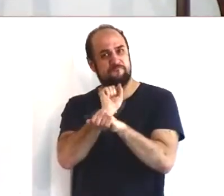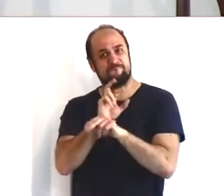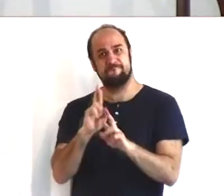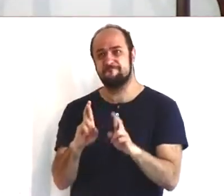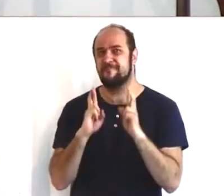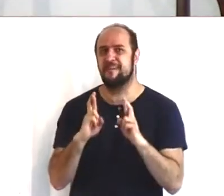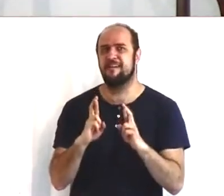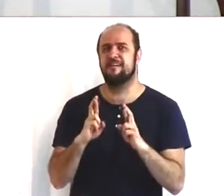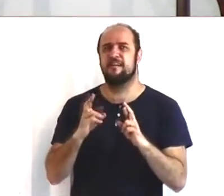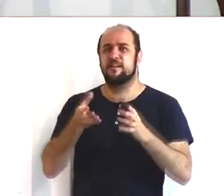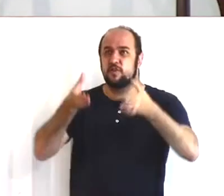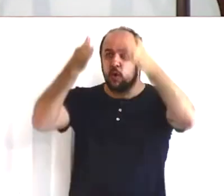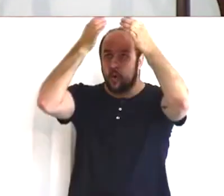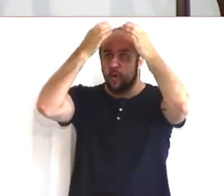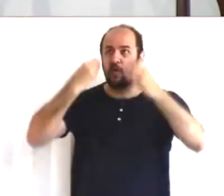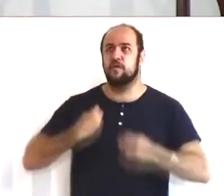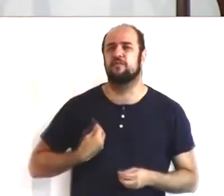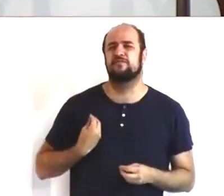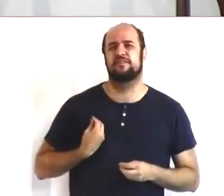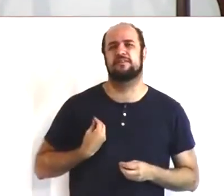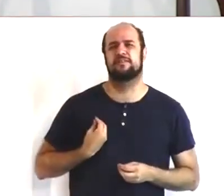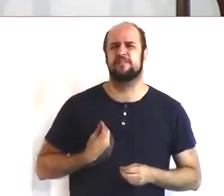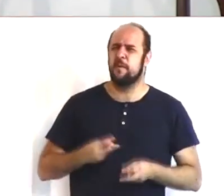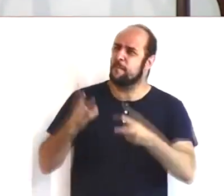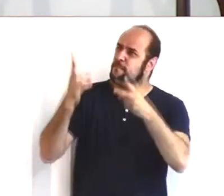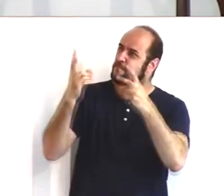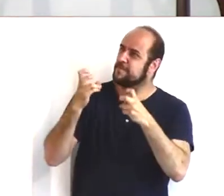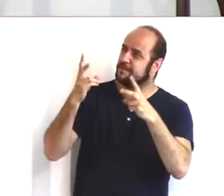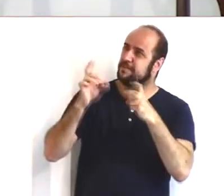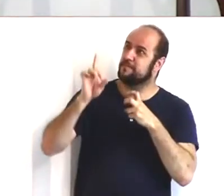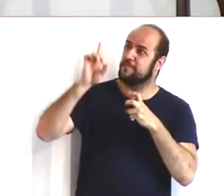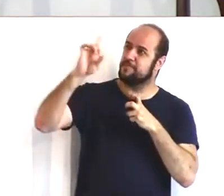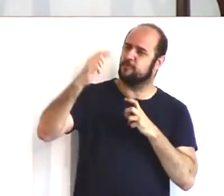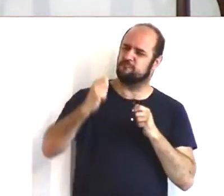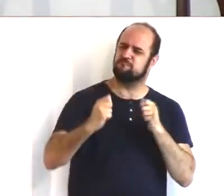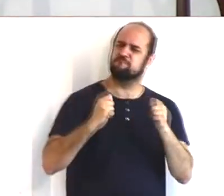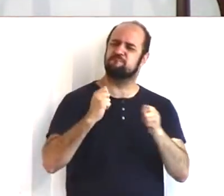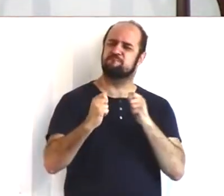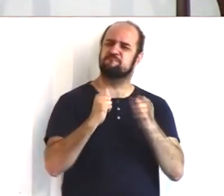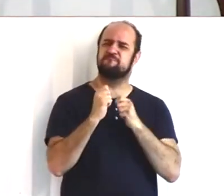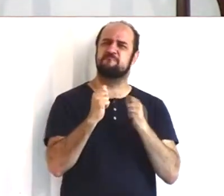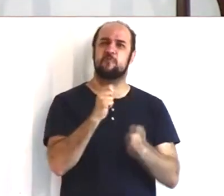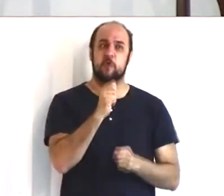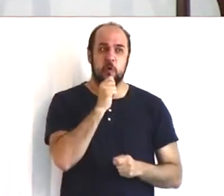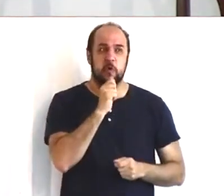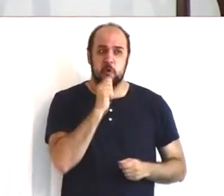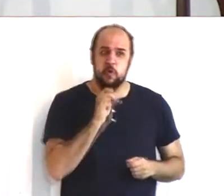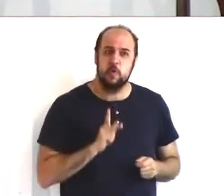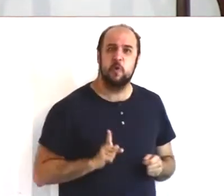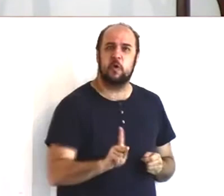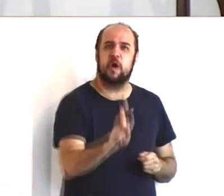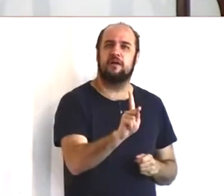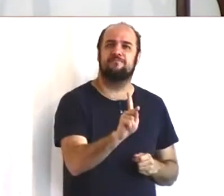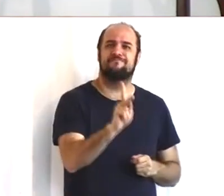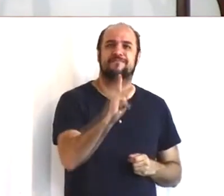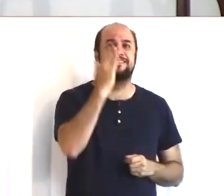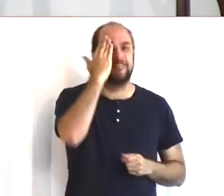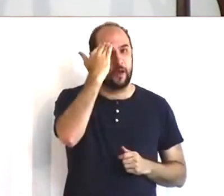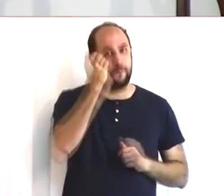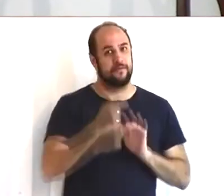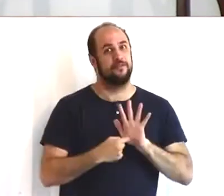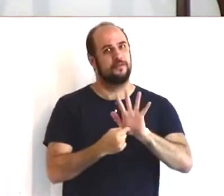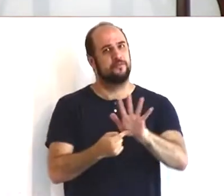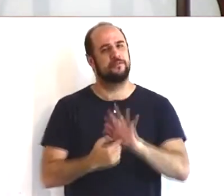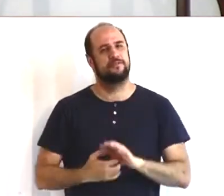vida. Perceber que Deus não perdeu o controle é uma evidência de sabedoria. São coisas assim